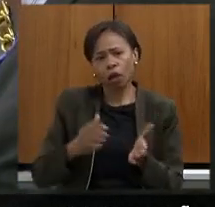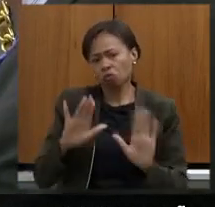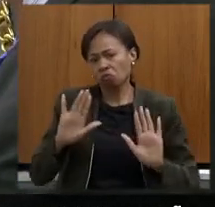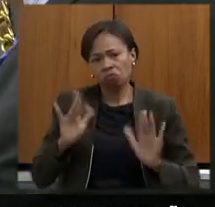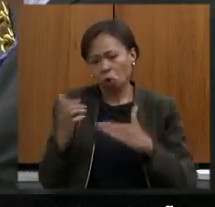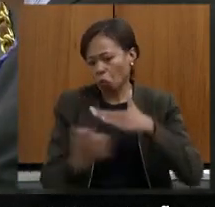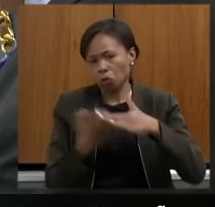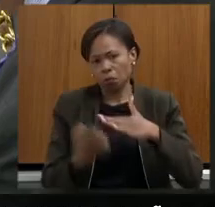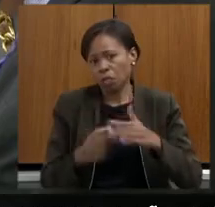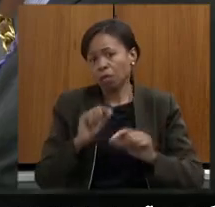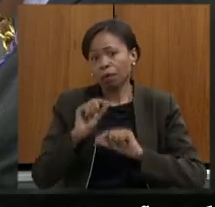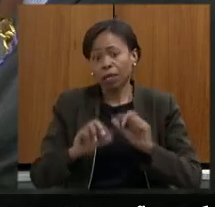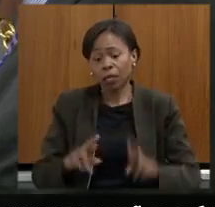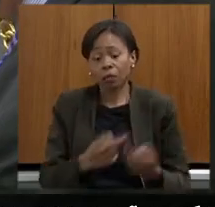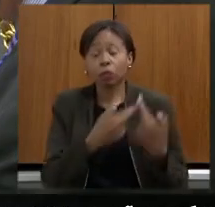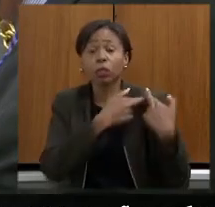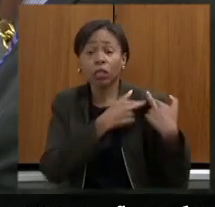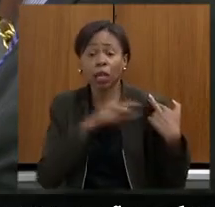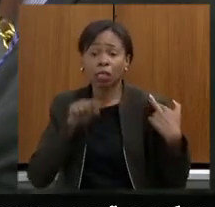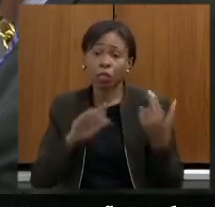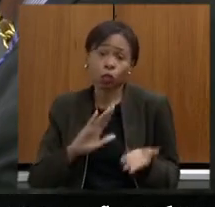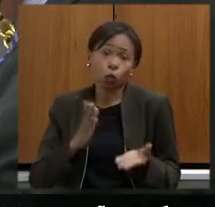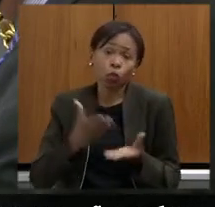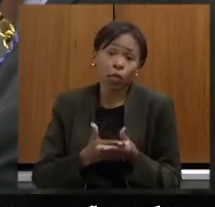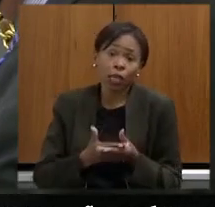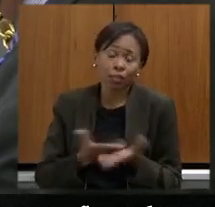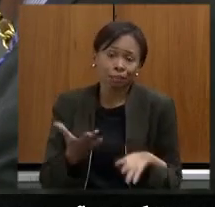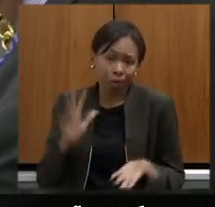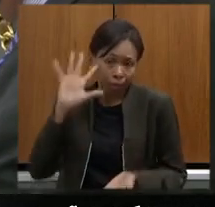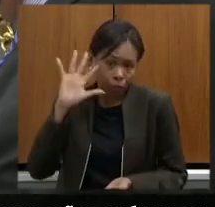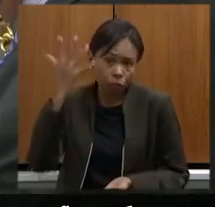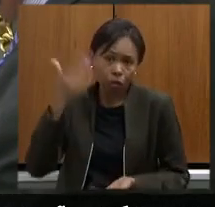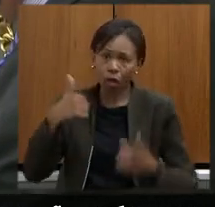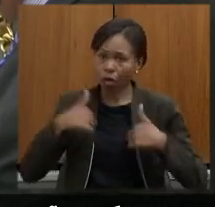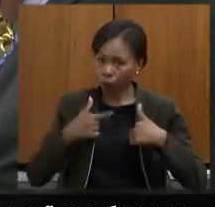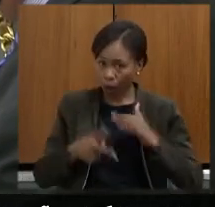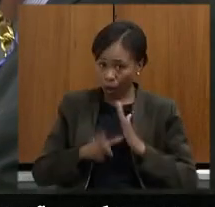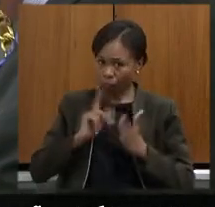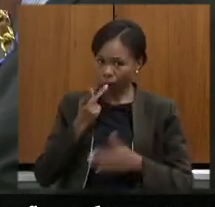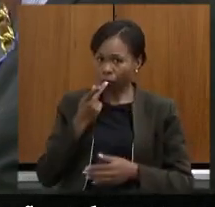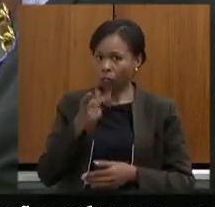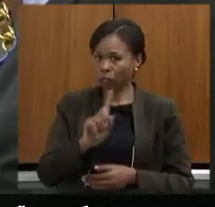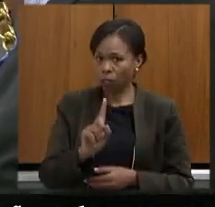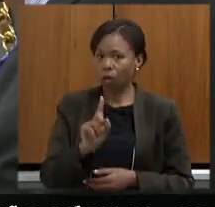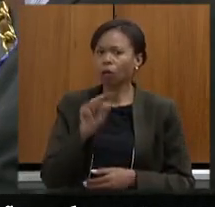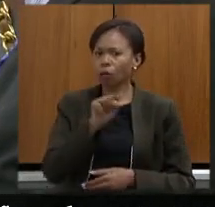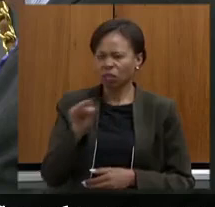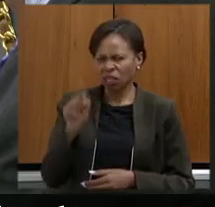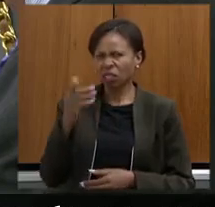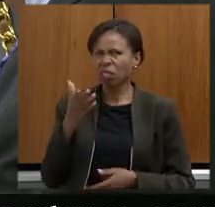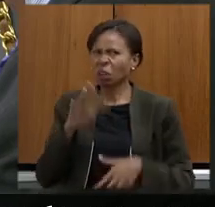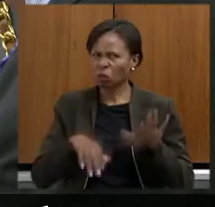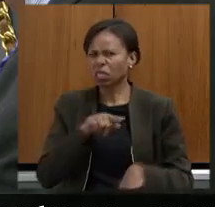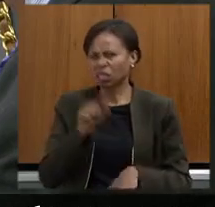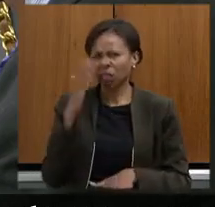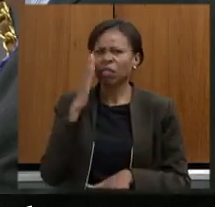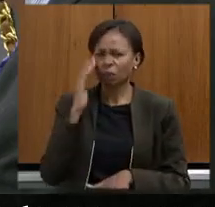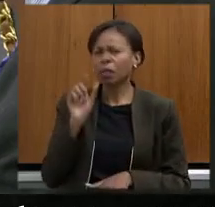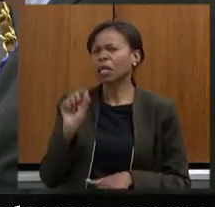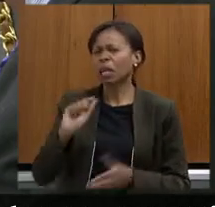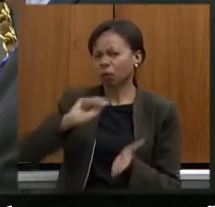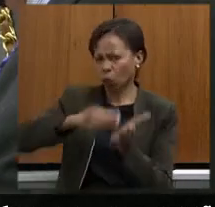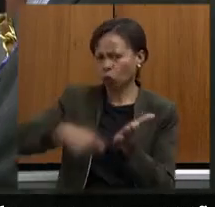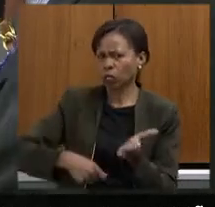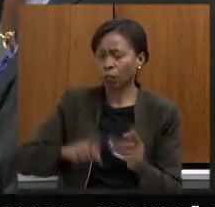estruturar esse processo de definição é eu não vou antecipar eu acredito que saiba se tratar mas essa